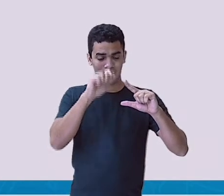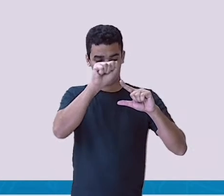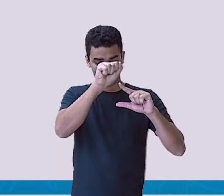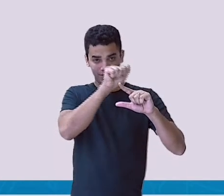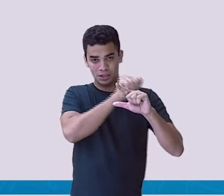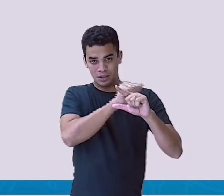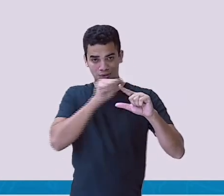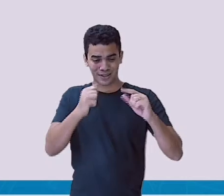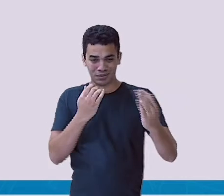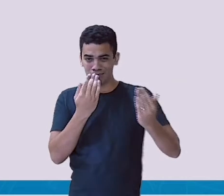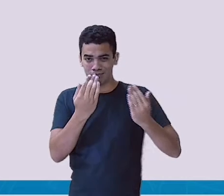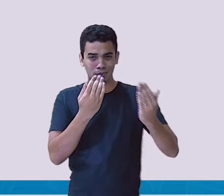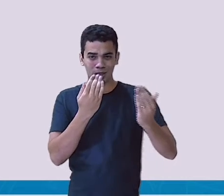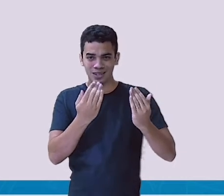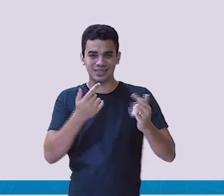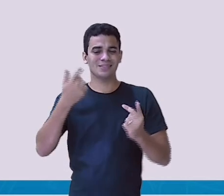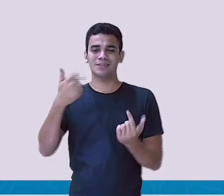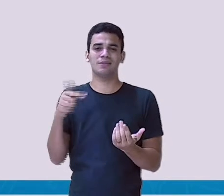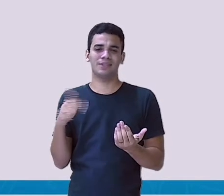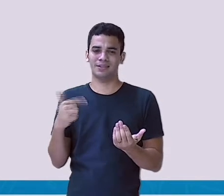ângulo.